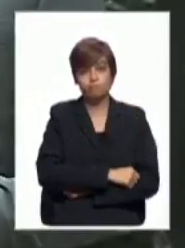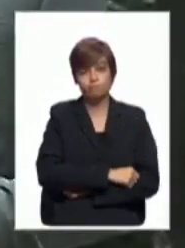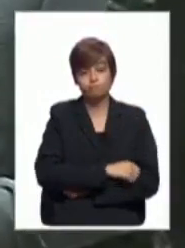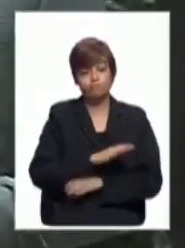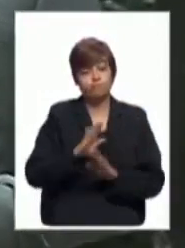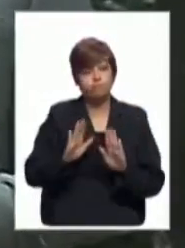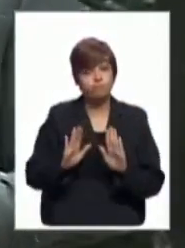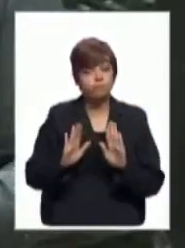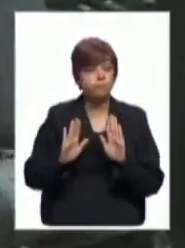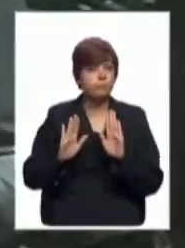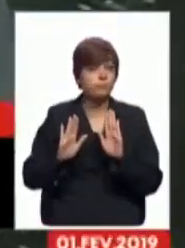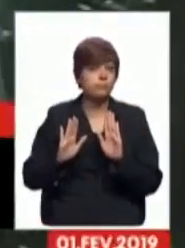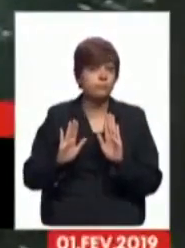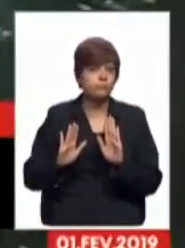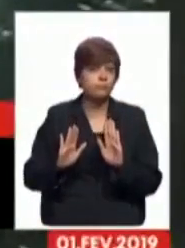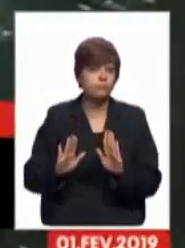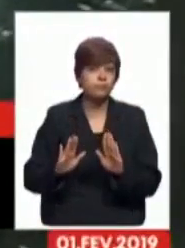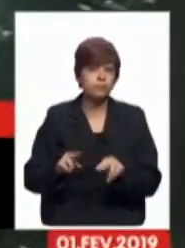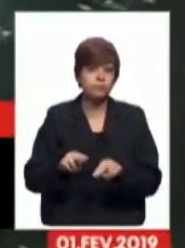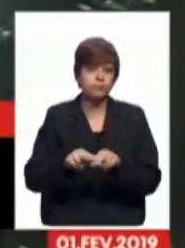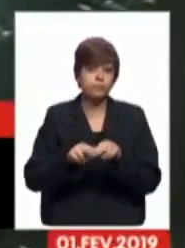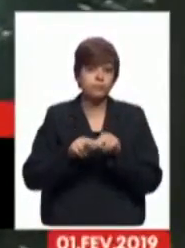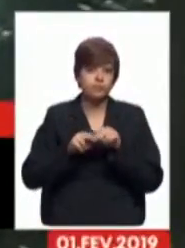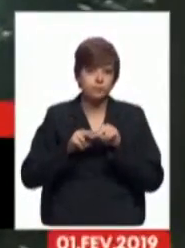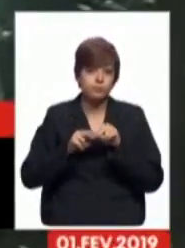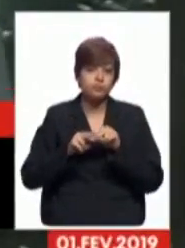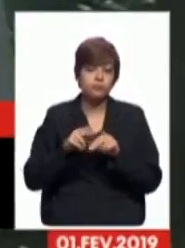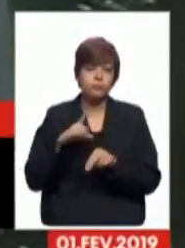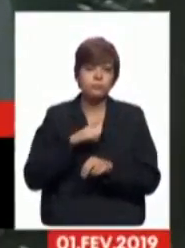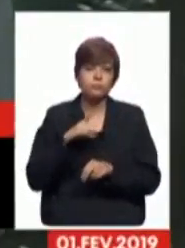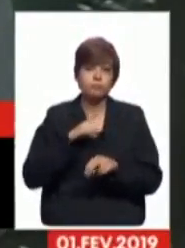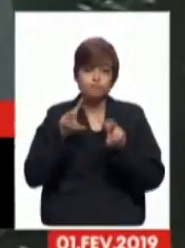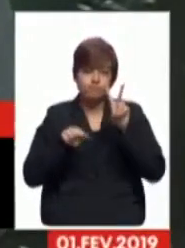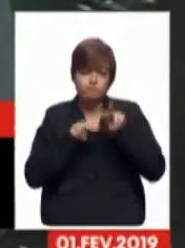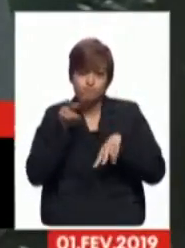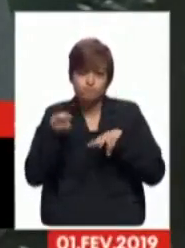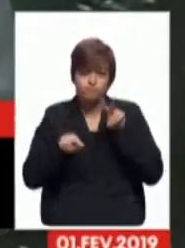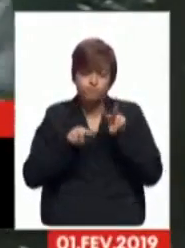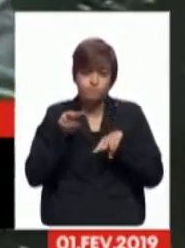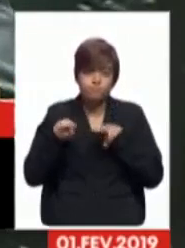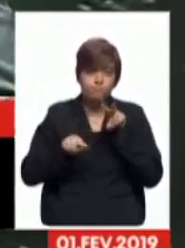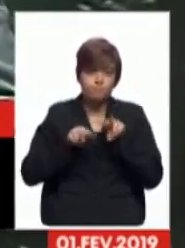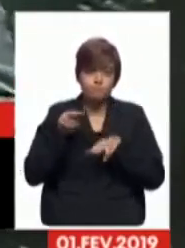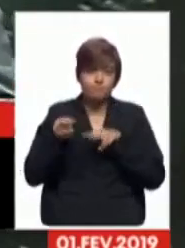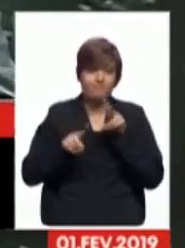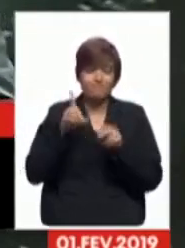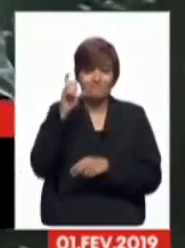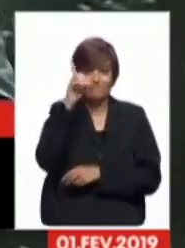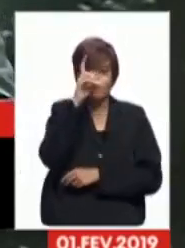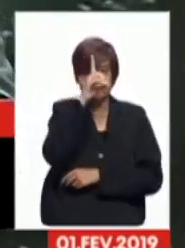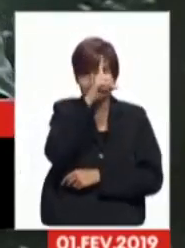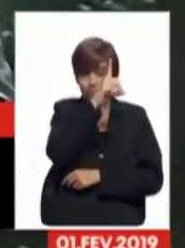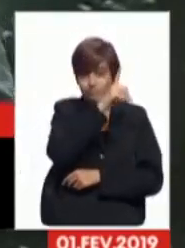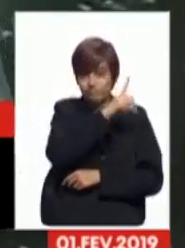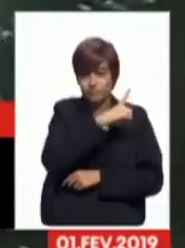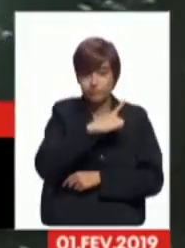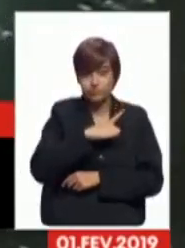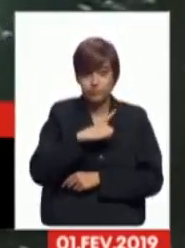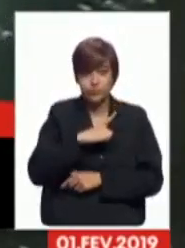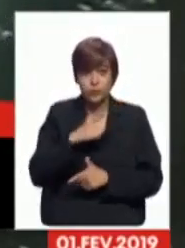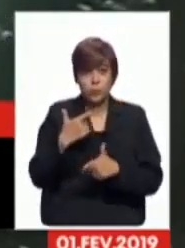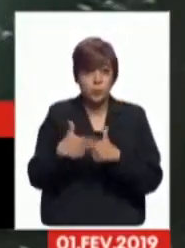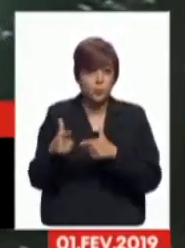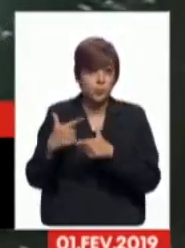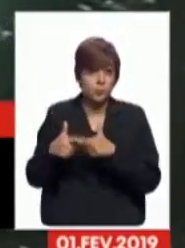Mas, a despeito do diagnóstico extremamente difícil, a crise financeira que